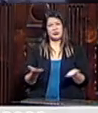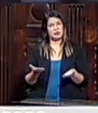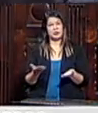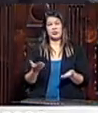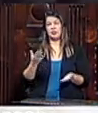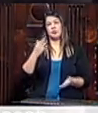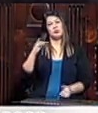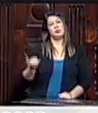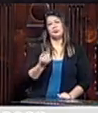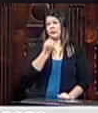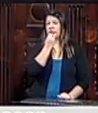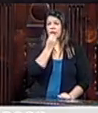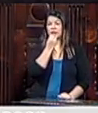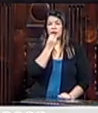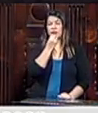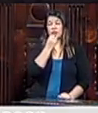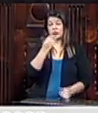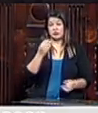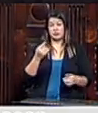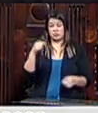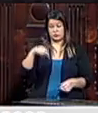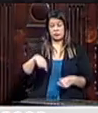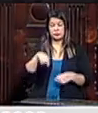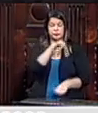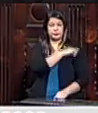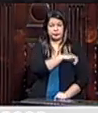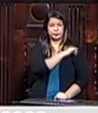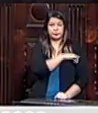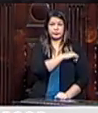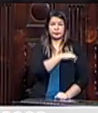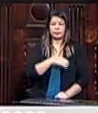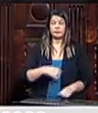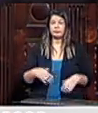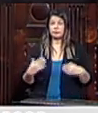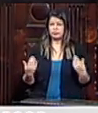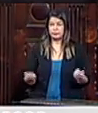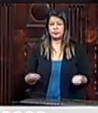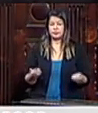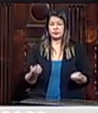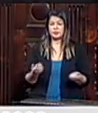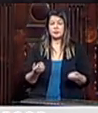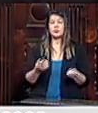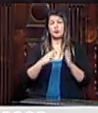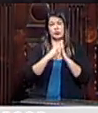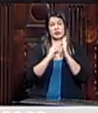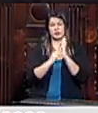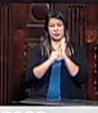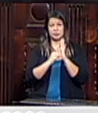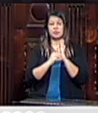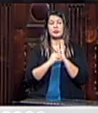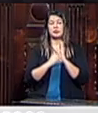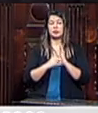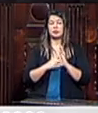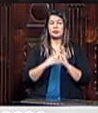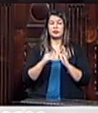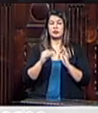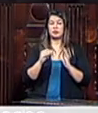essa oportunidade aqui no Rio de Janeiro. Então, as emendas só